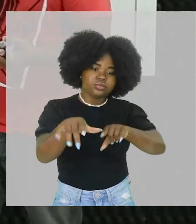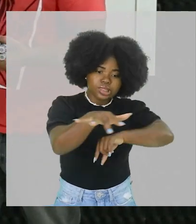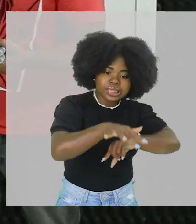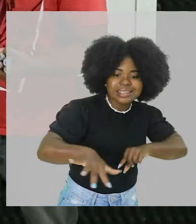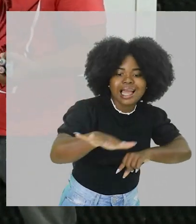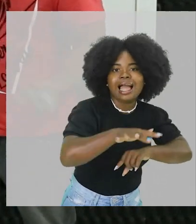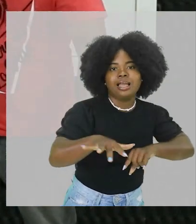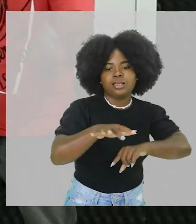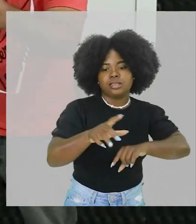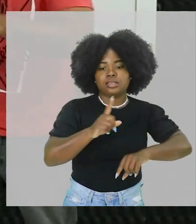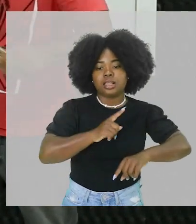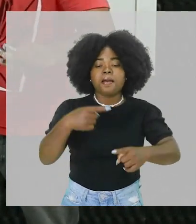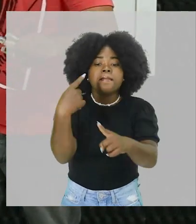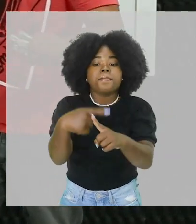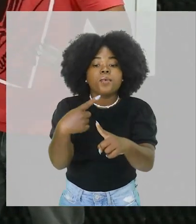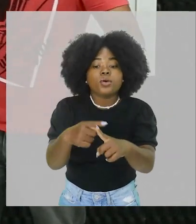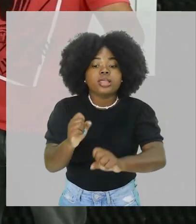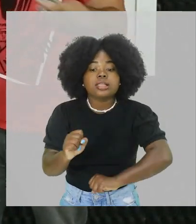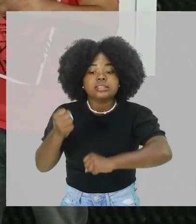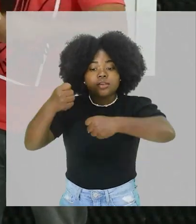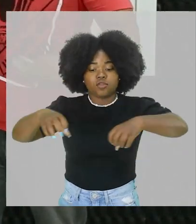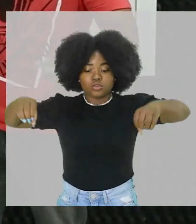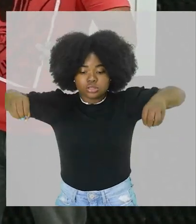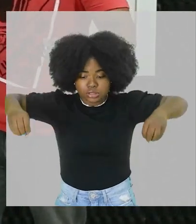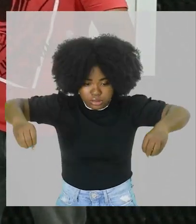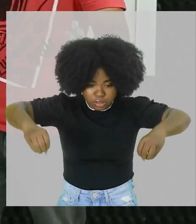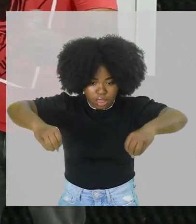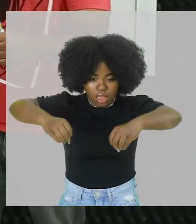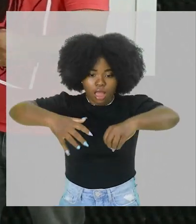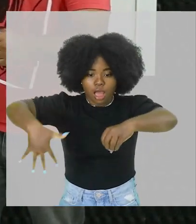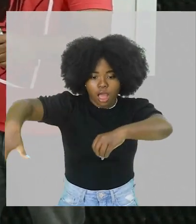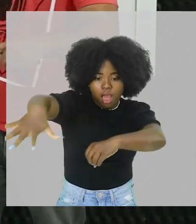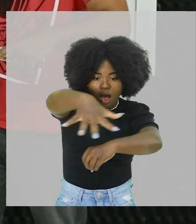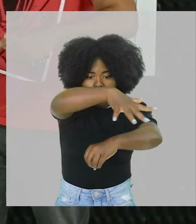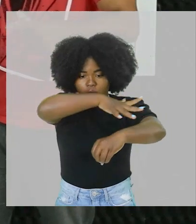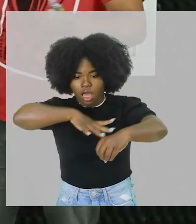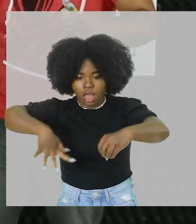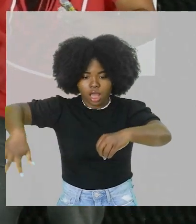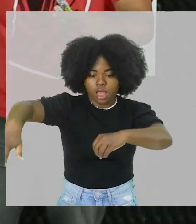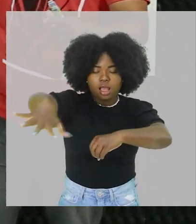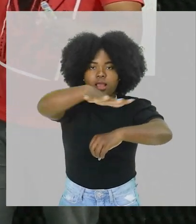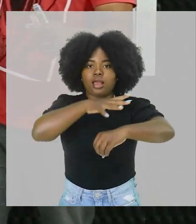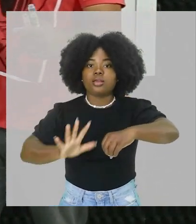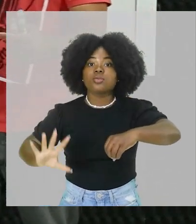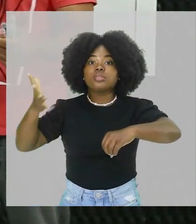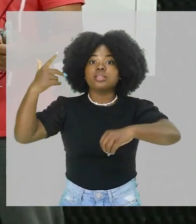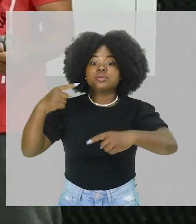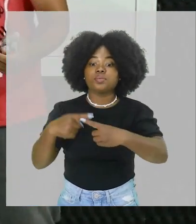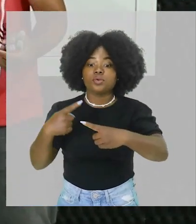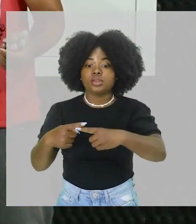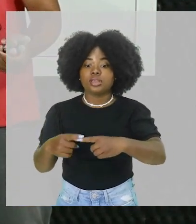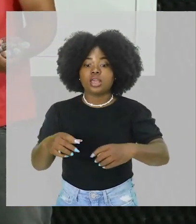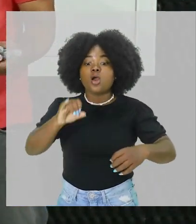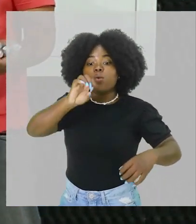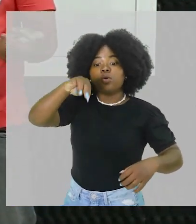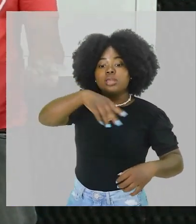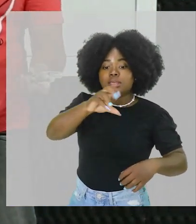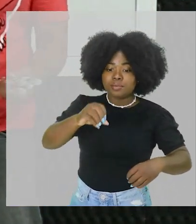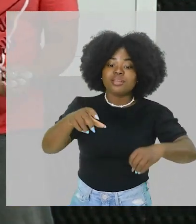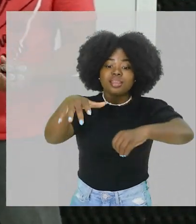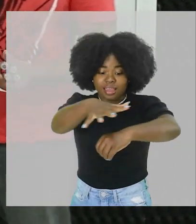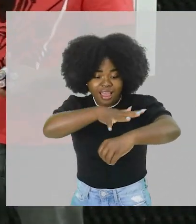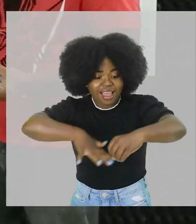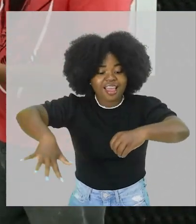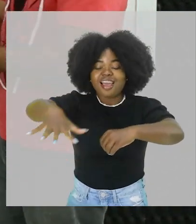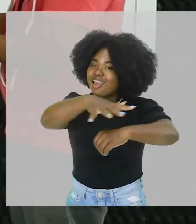Por que que essa força, que é uma força de campo, ela atua? Porque em torno do ímã existe um campo que nós chamamos de